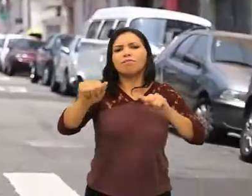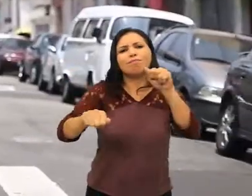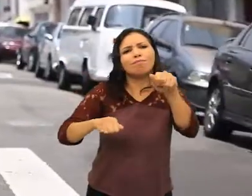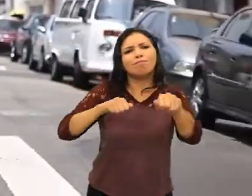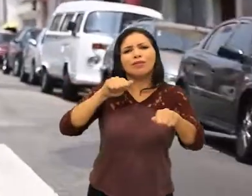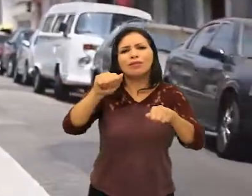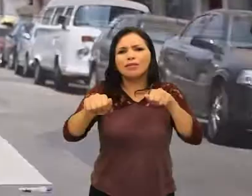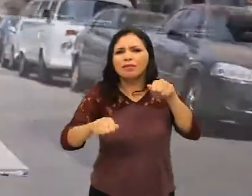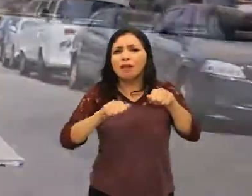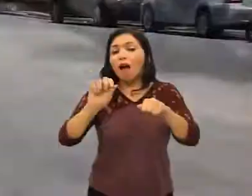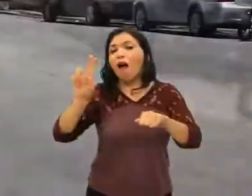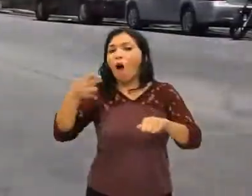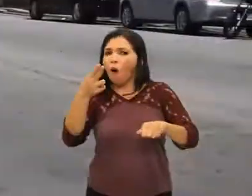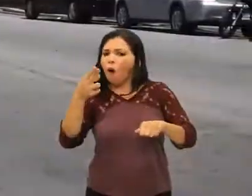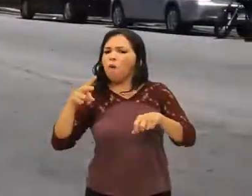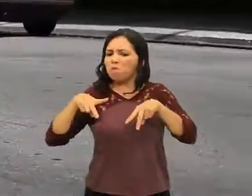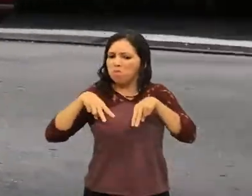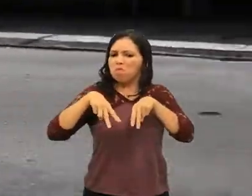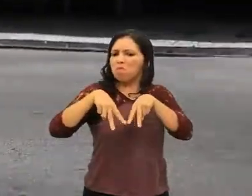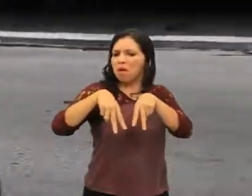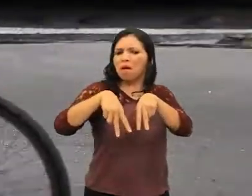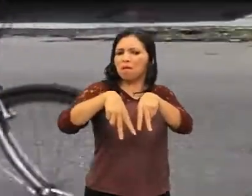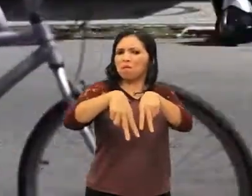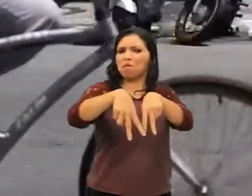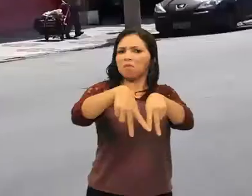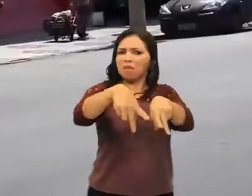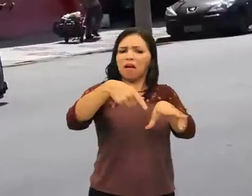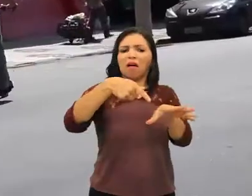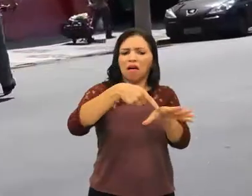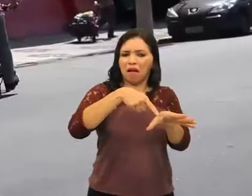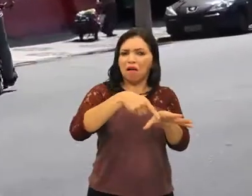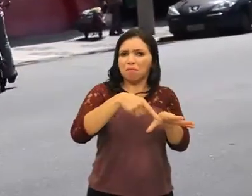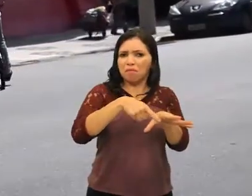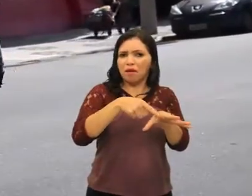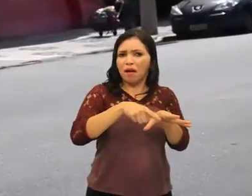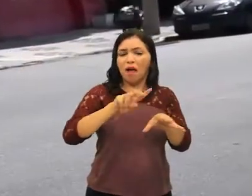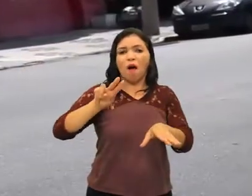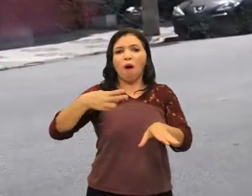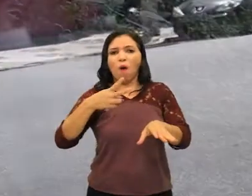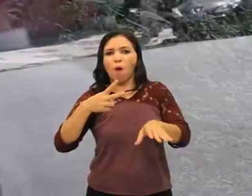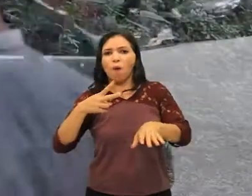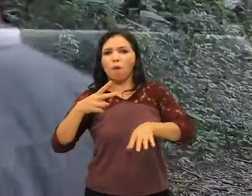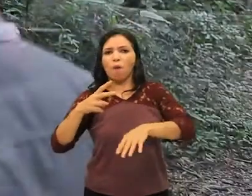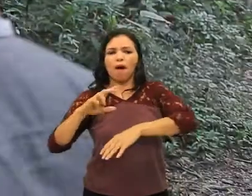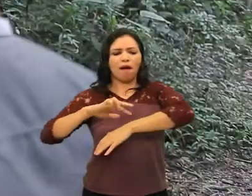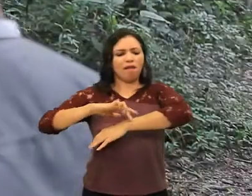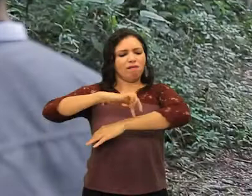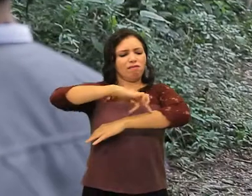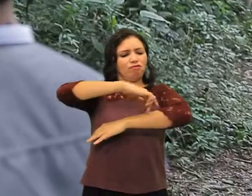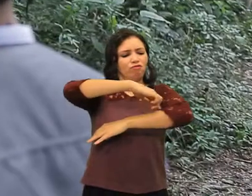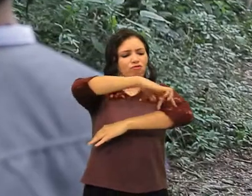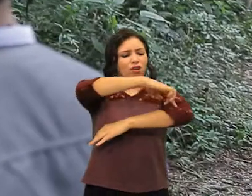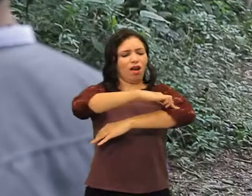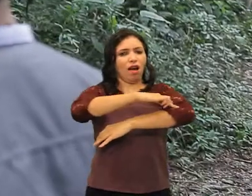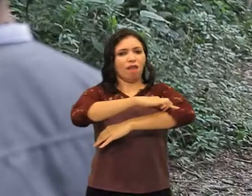mesmo andar a pé? Optar a escada ao invés do elevador, né? Economia de energia. Exato.